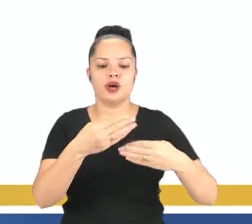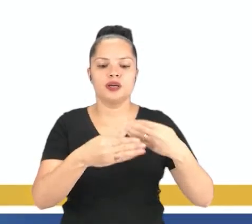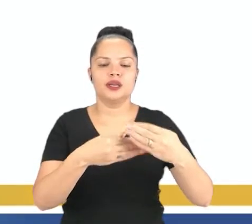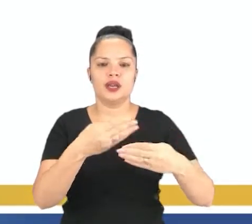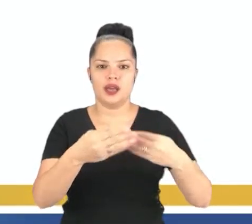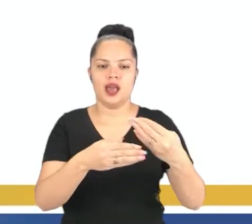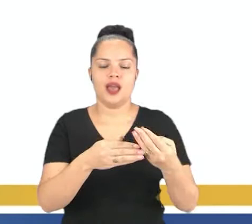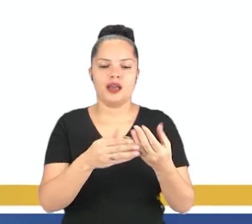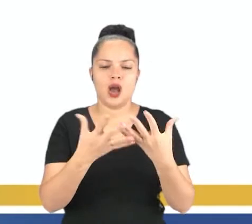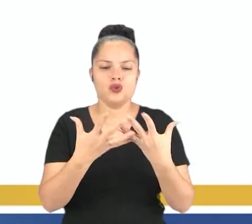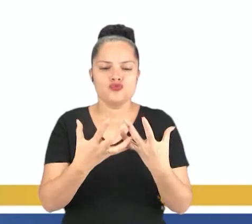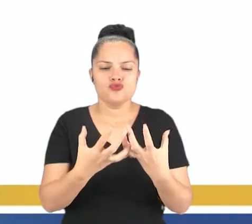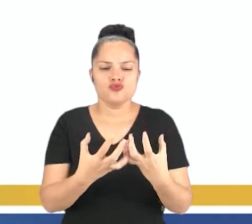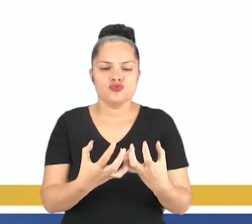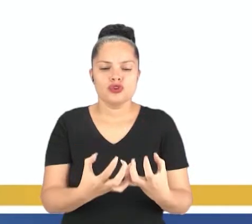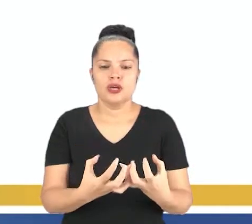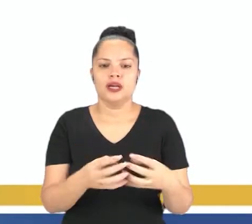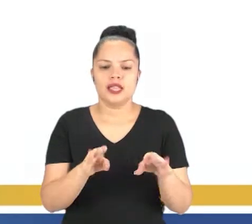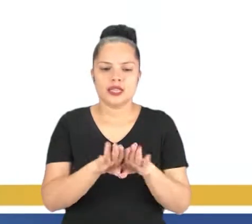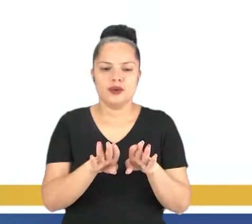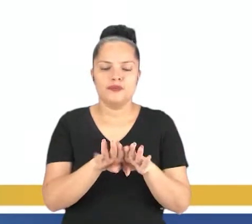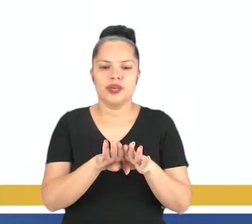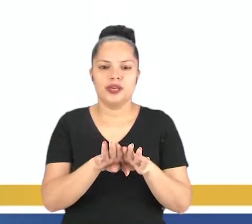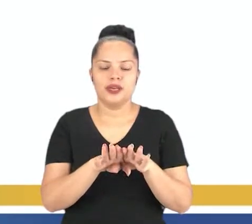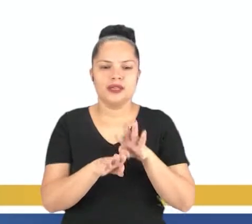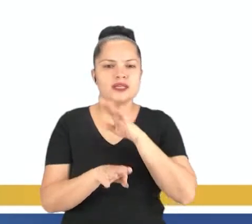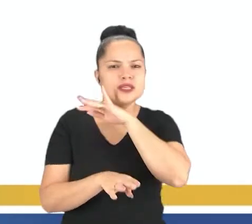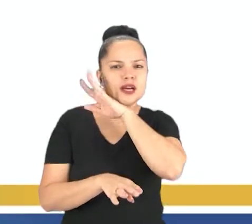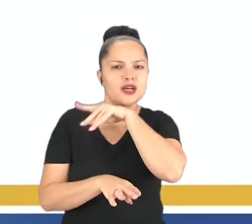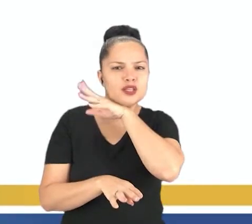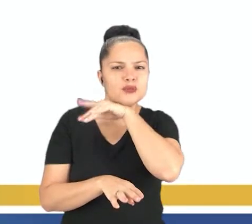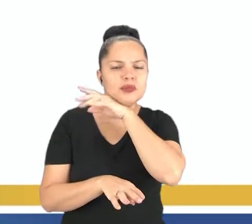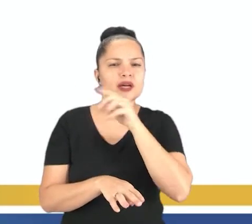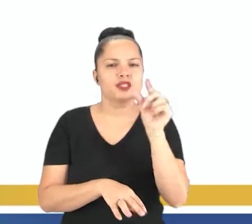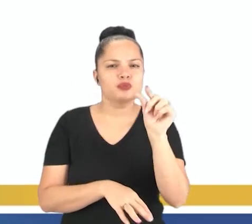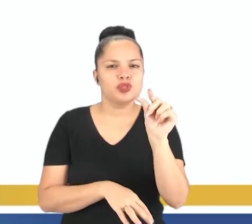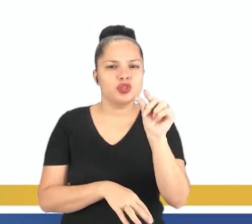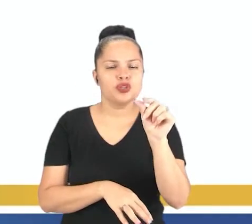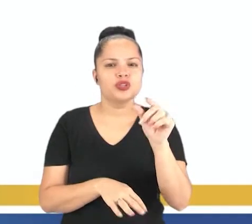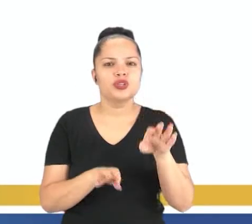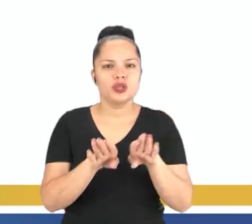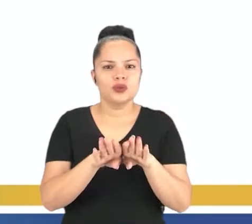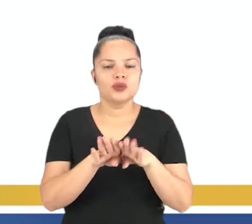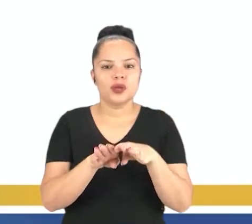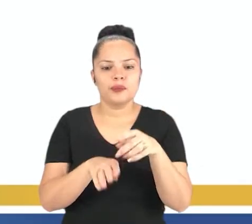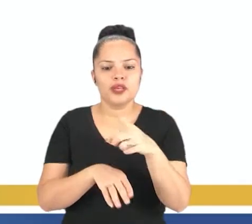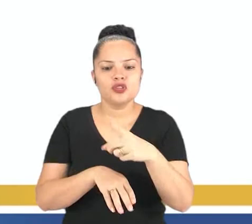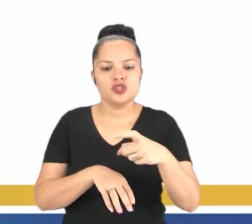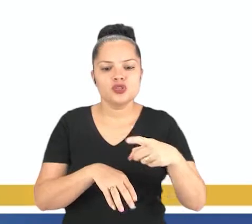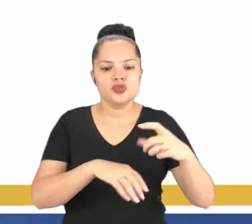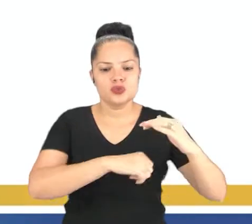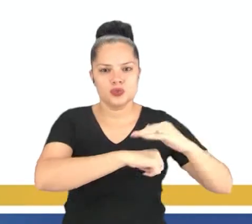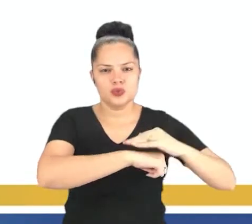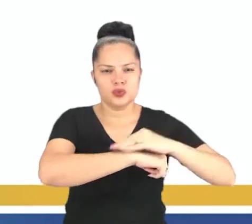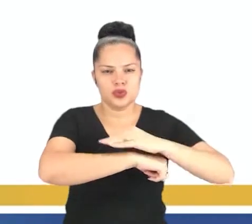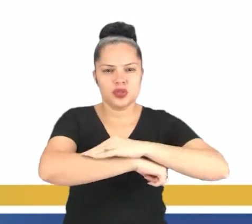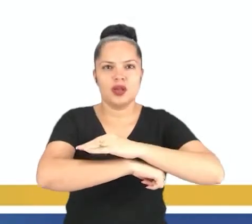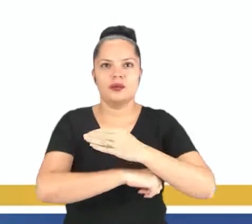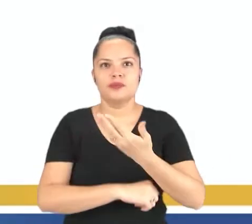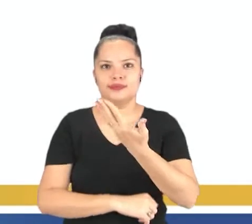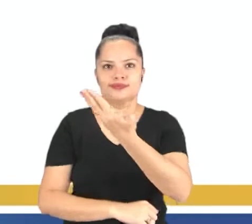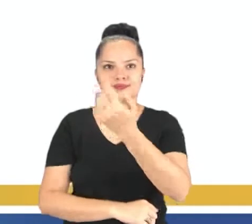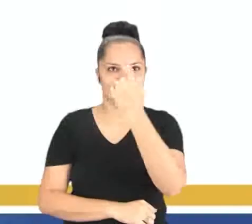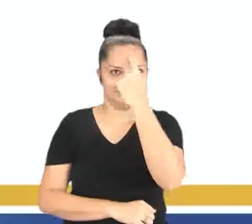com grãos Secos e pequenos insetos e ainda como como tempero e girinos né pessoal observa aí